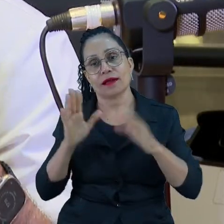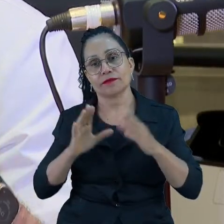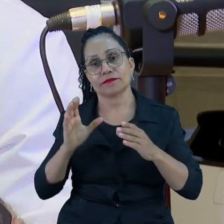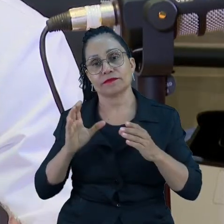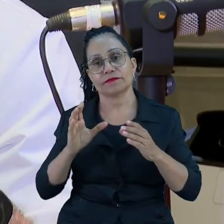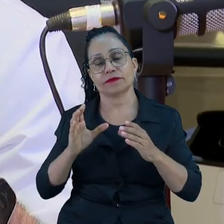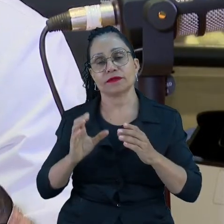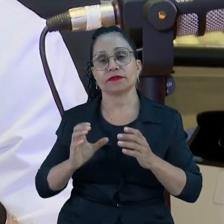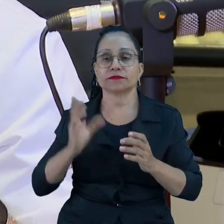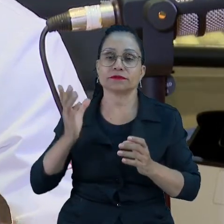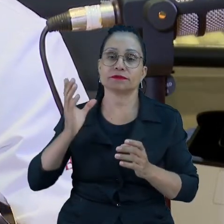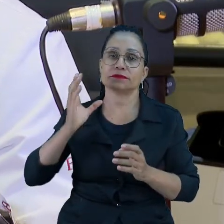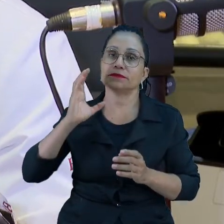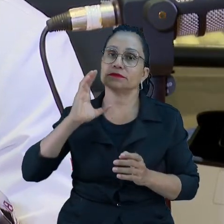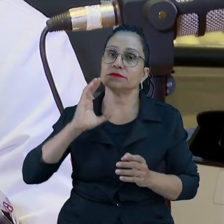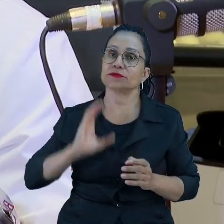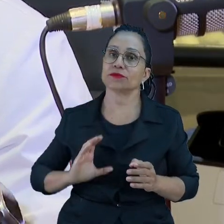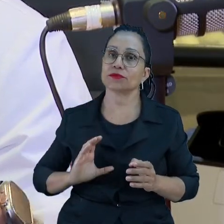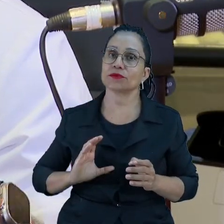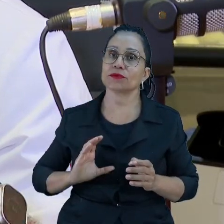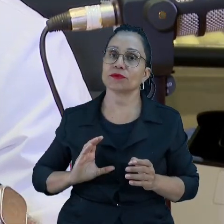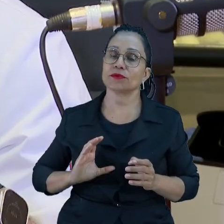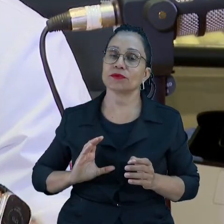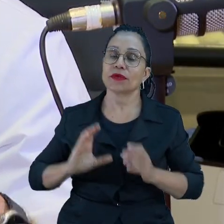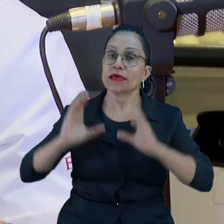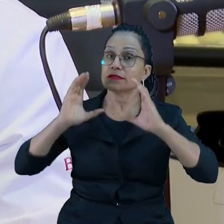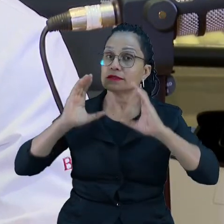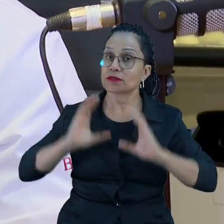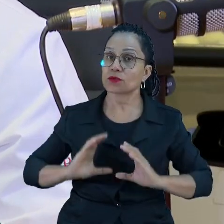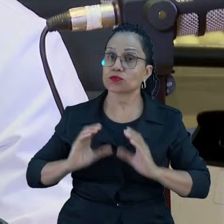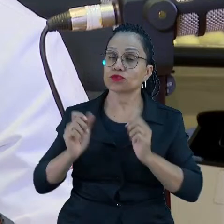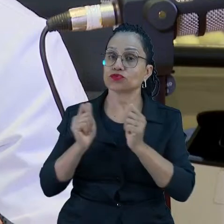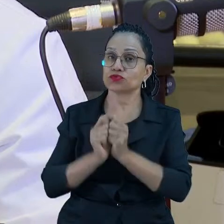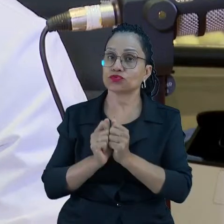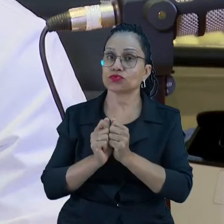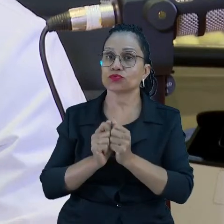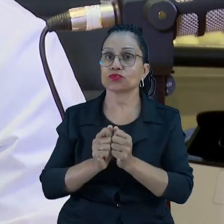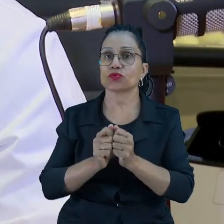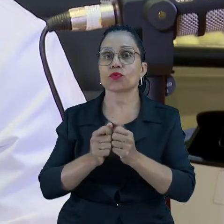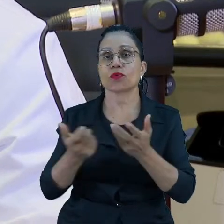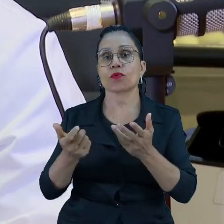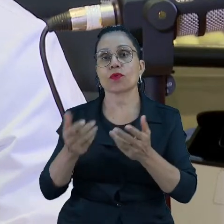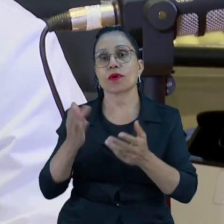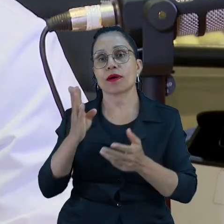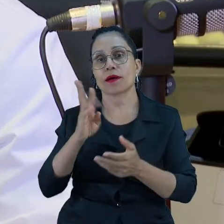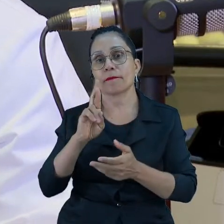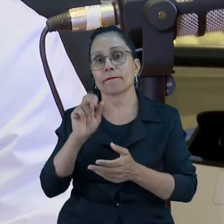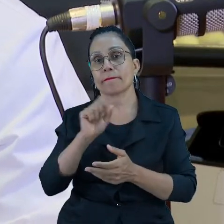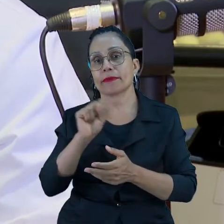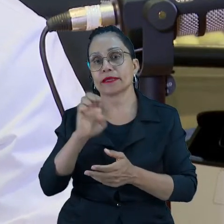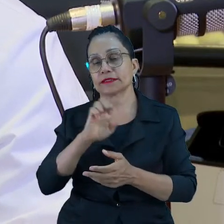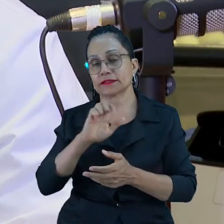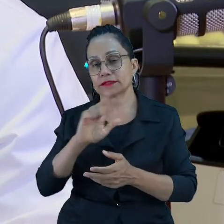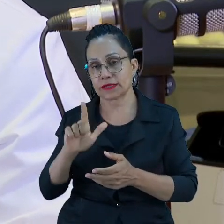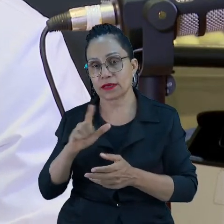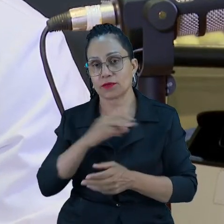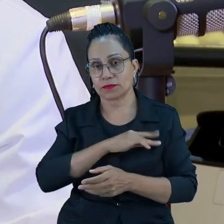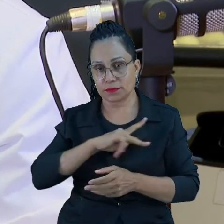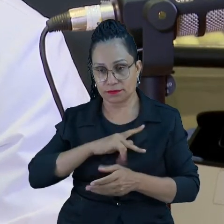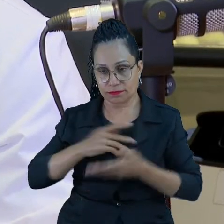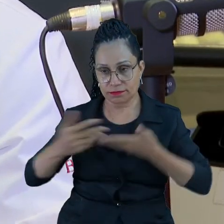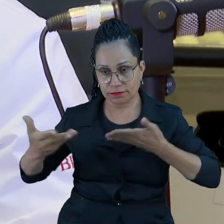junto do Ministério Público com a Brasel, ela é muito importante para o segmento. Isso traz um impacto para o segmento, porque